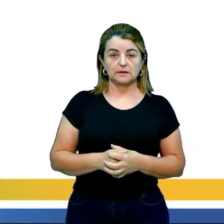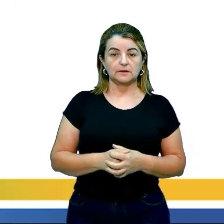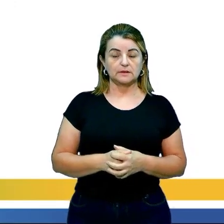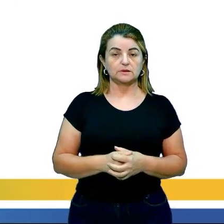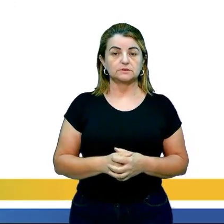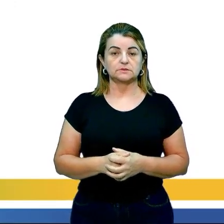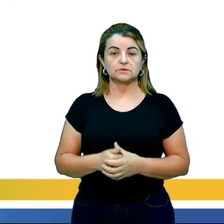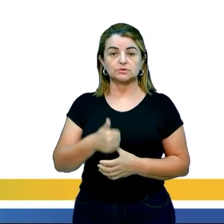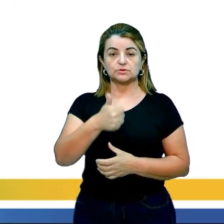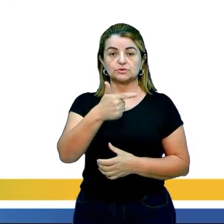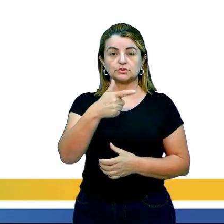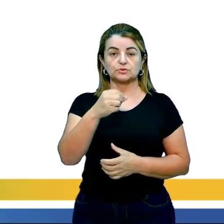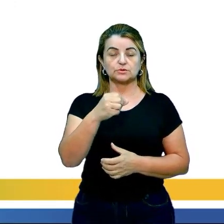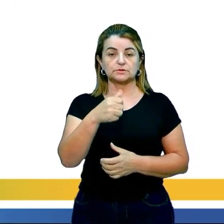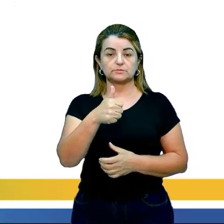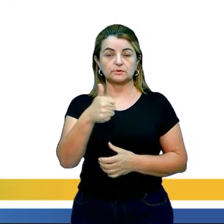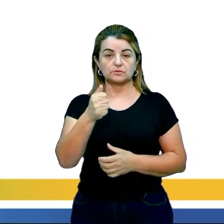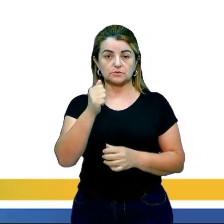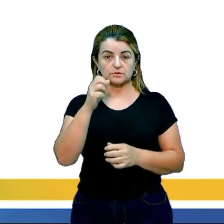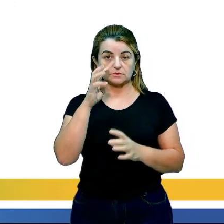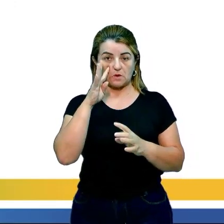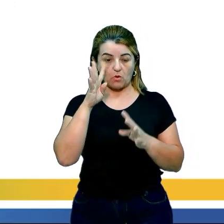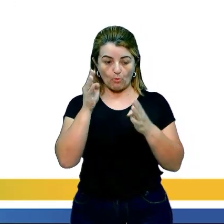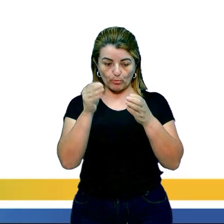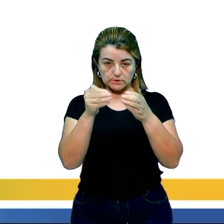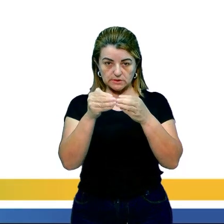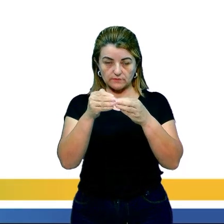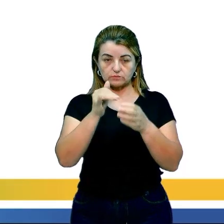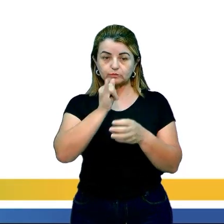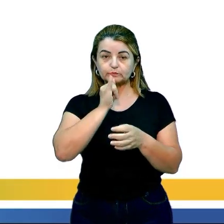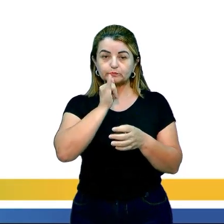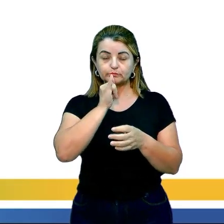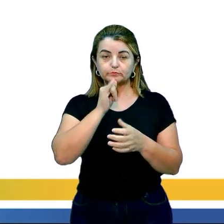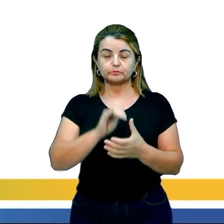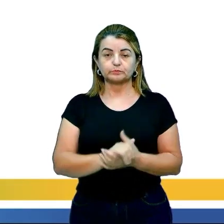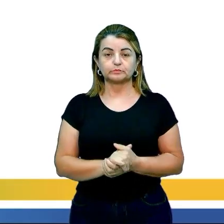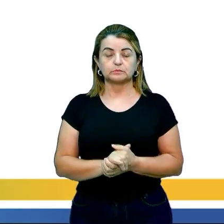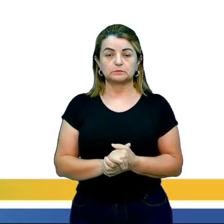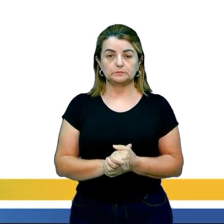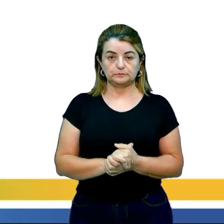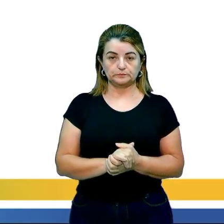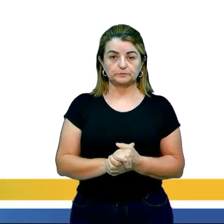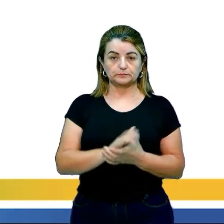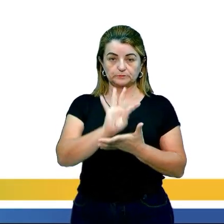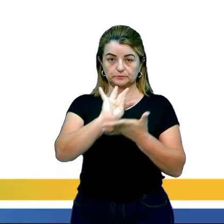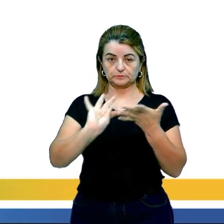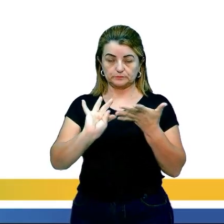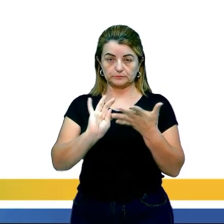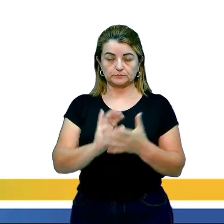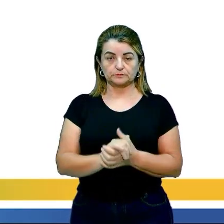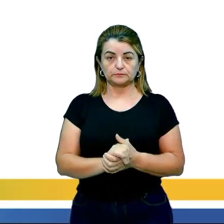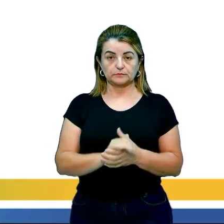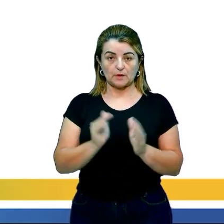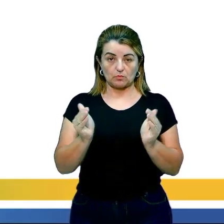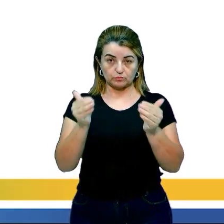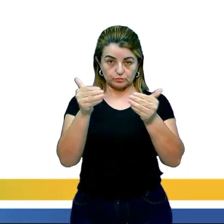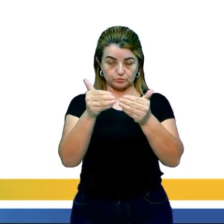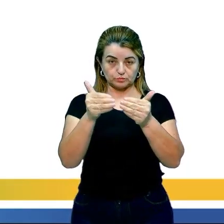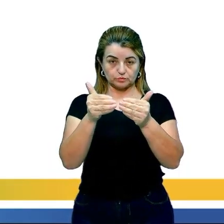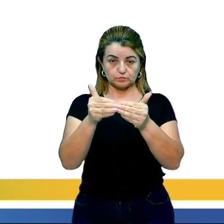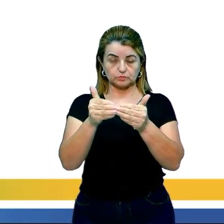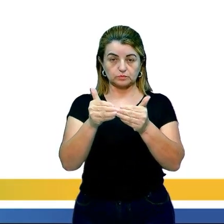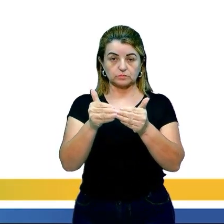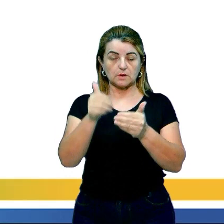2012 mirem no exemplo o texto motivador prestem atenção um texto motivador Mirim no exemplo